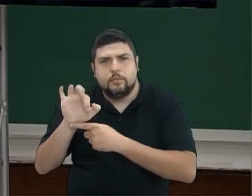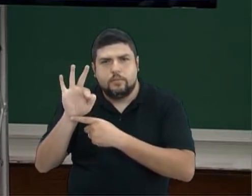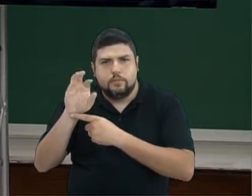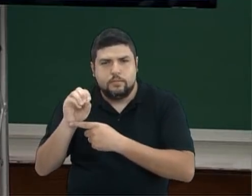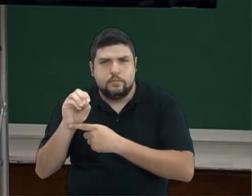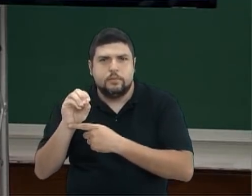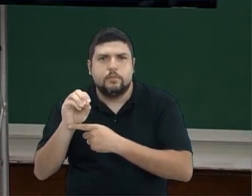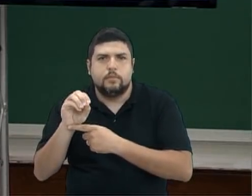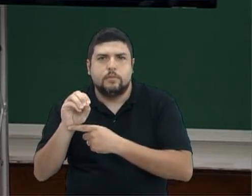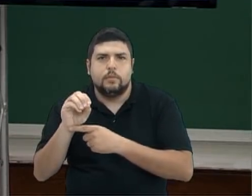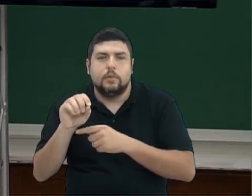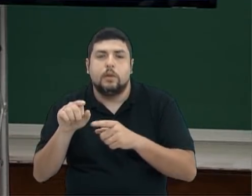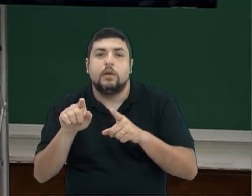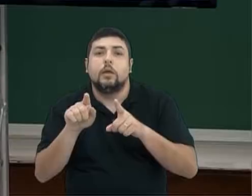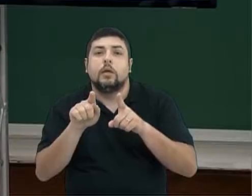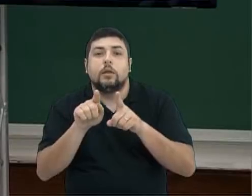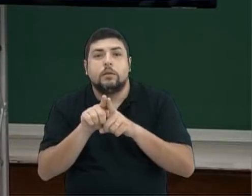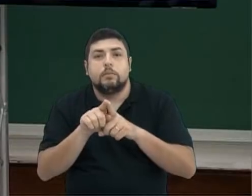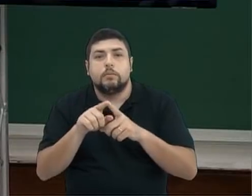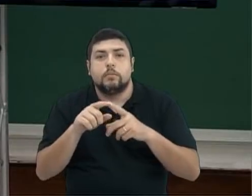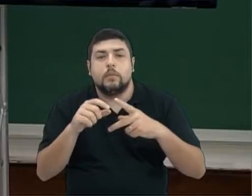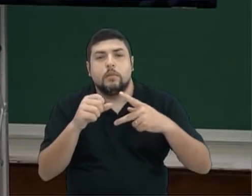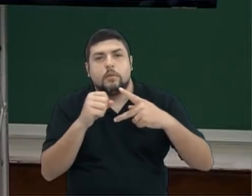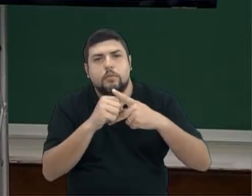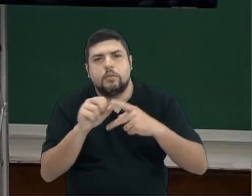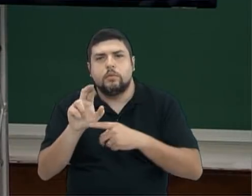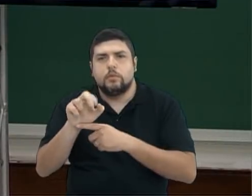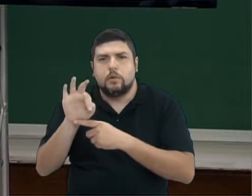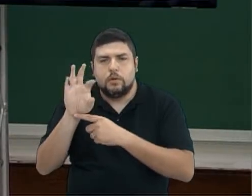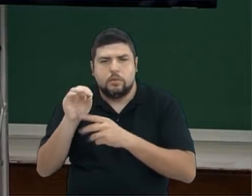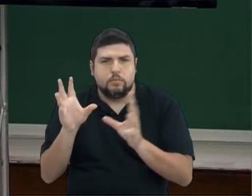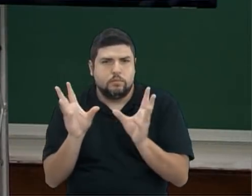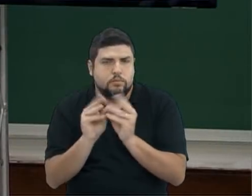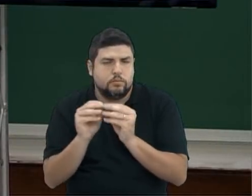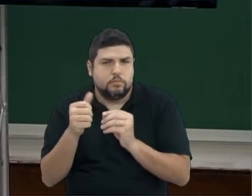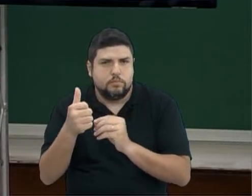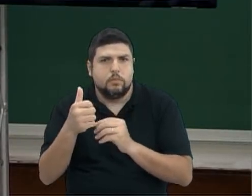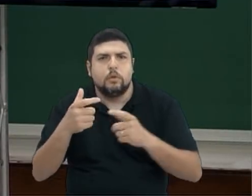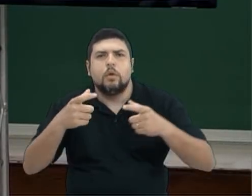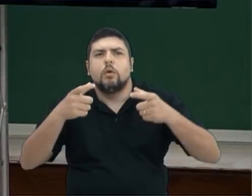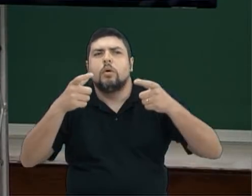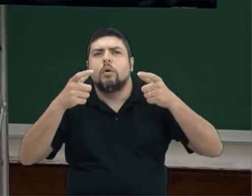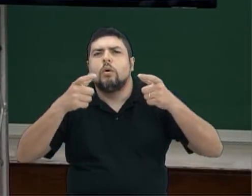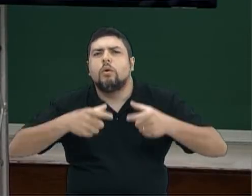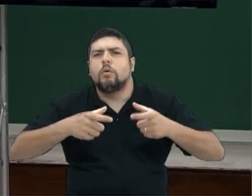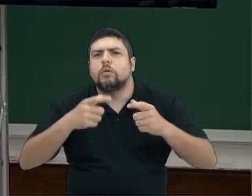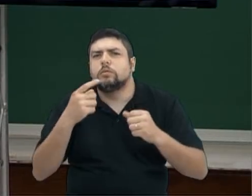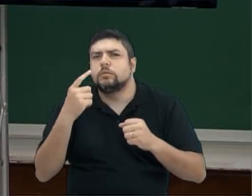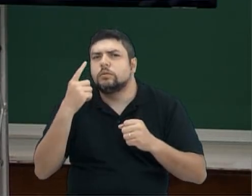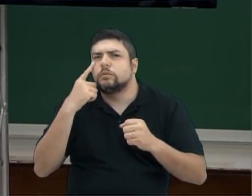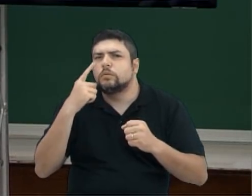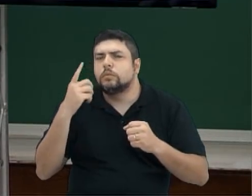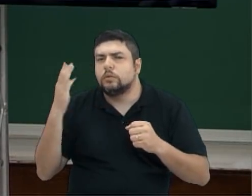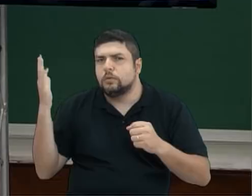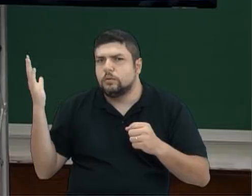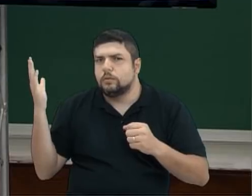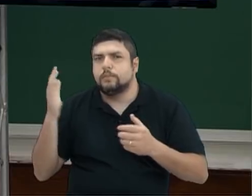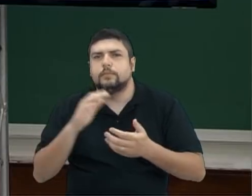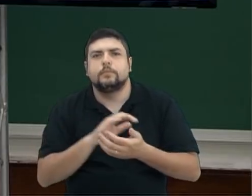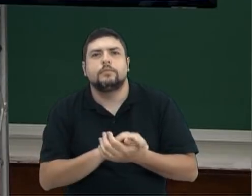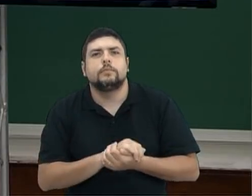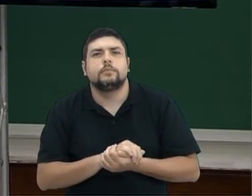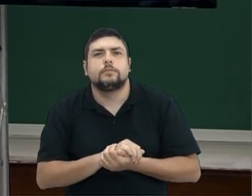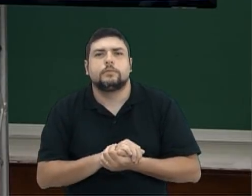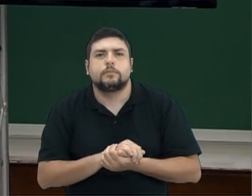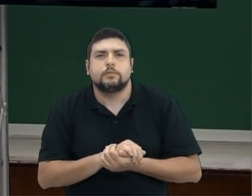gente fala também pronomes pessoais retos. É a mesma coisa. Quais são eles? Então, vamos retomar aqui. Então, é